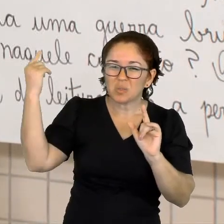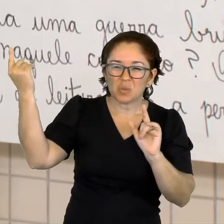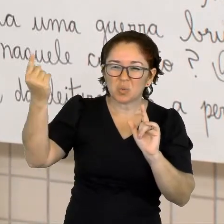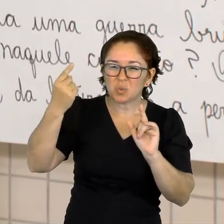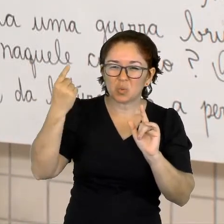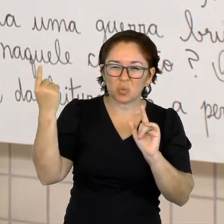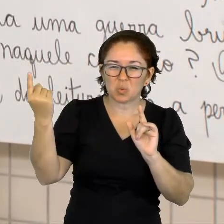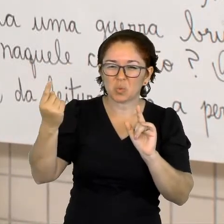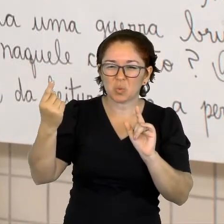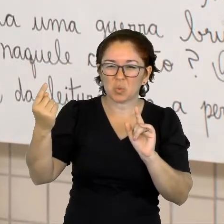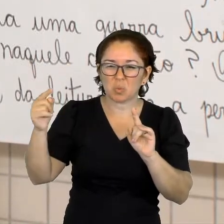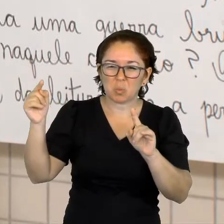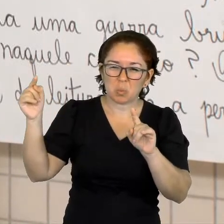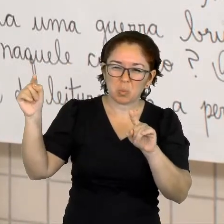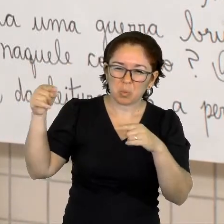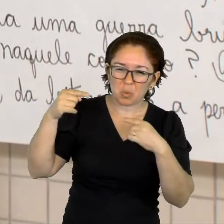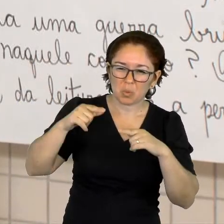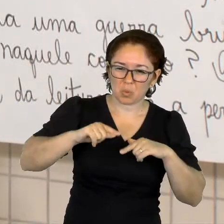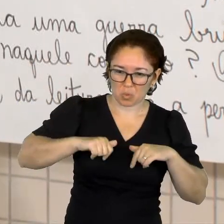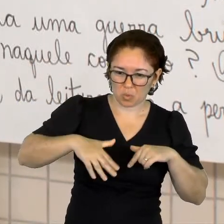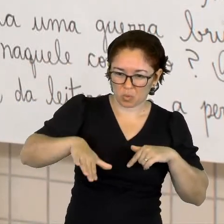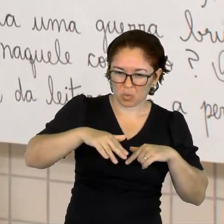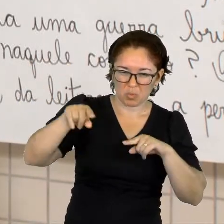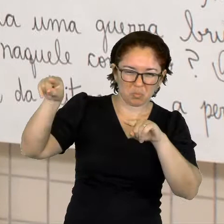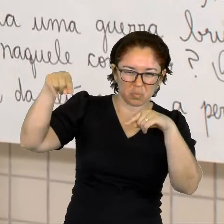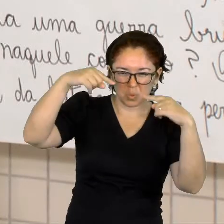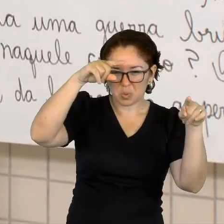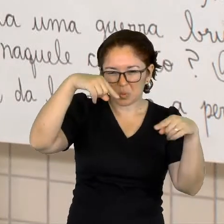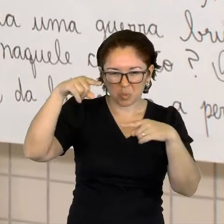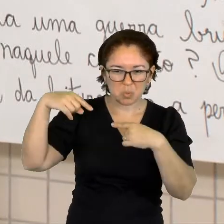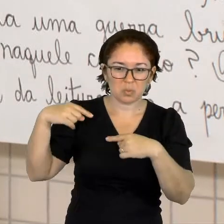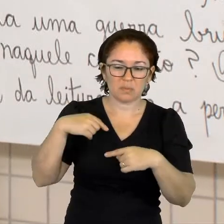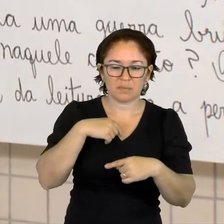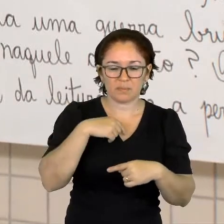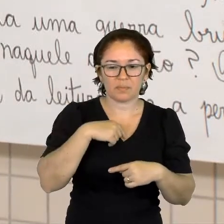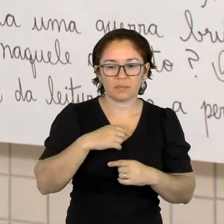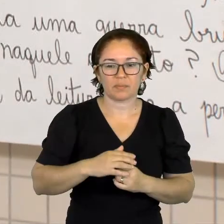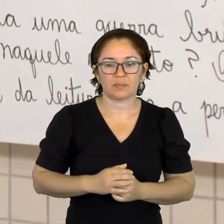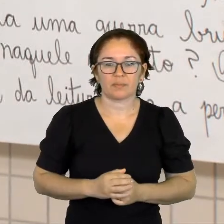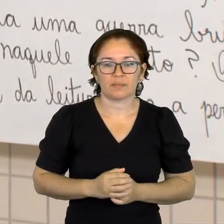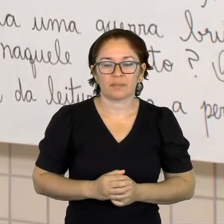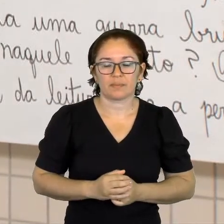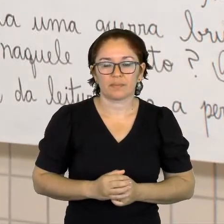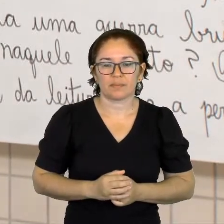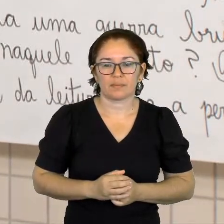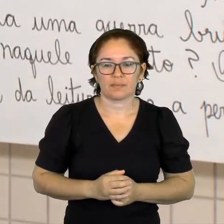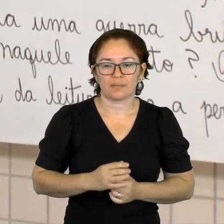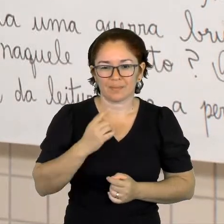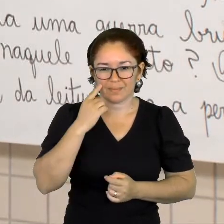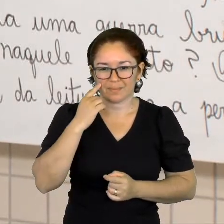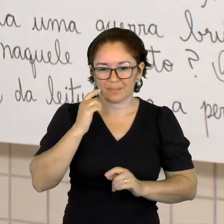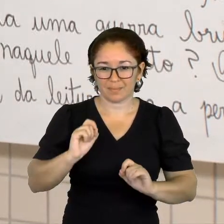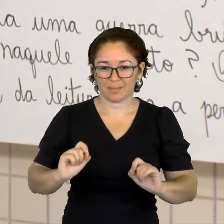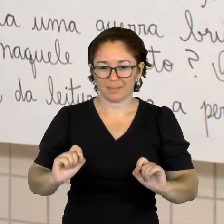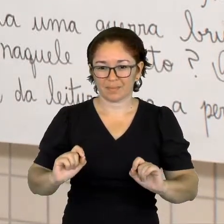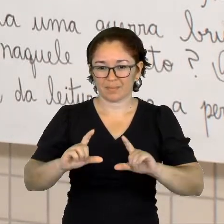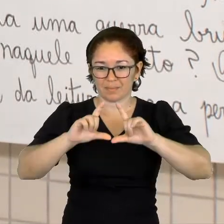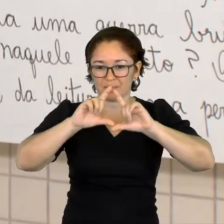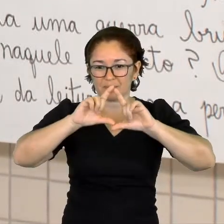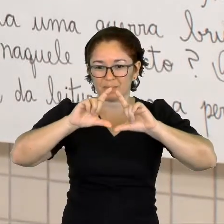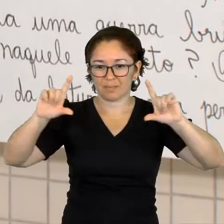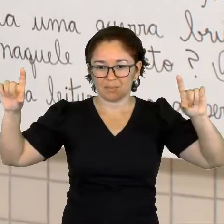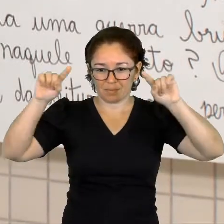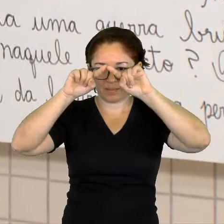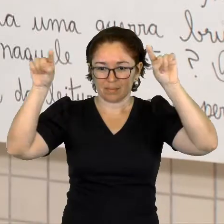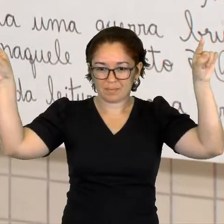judeus e tem reflexões assim maravilhosas sobre essa época, certo? Então aqui no quadro a gente tem algumas